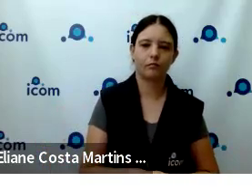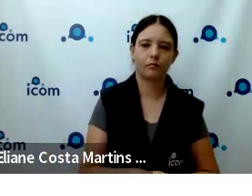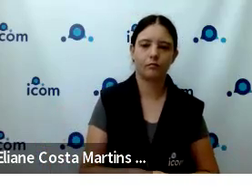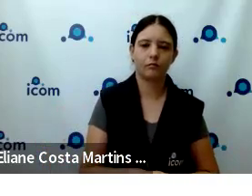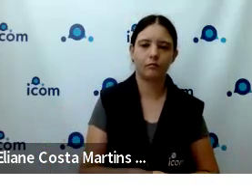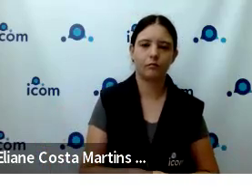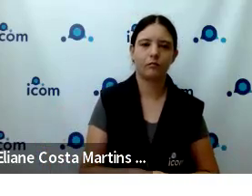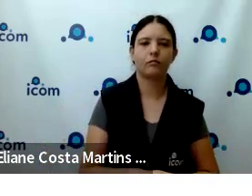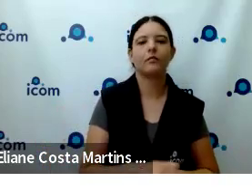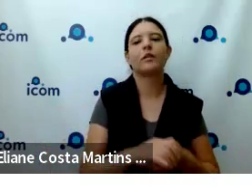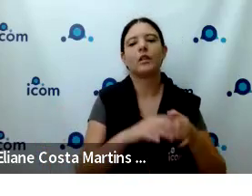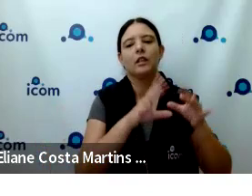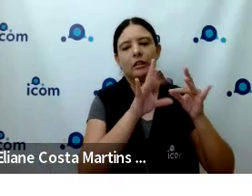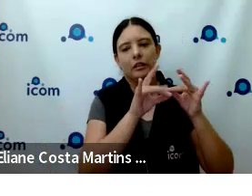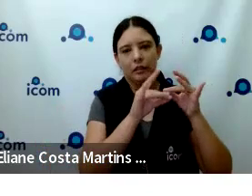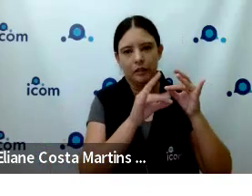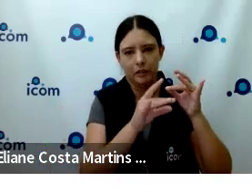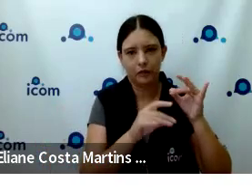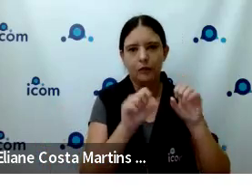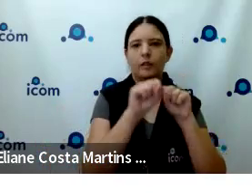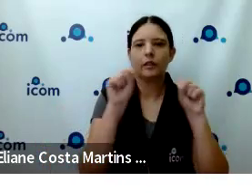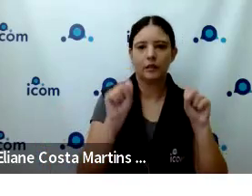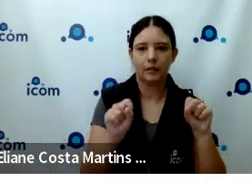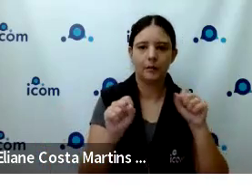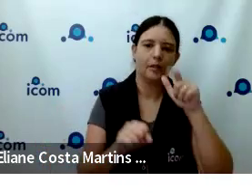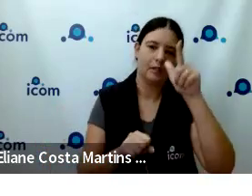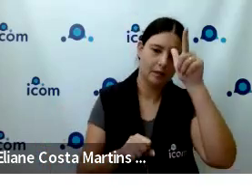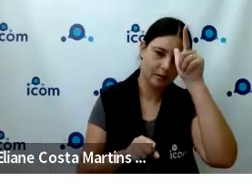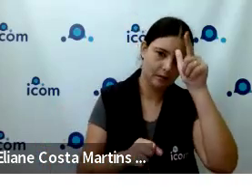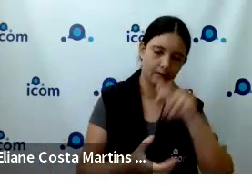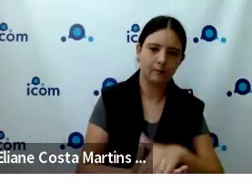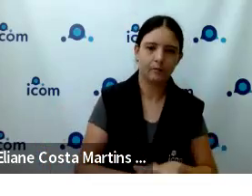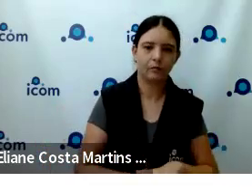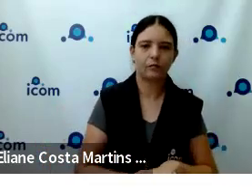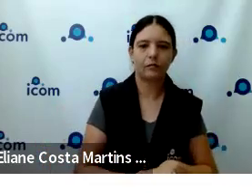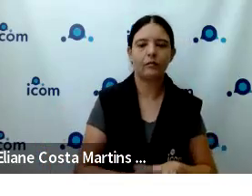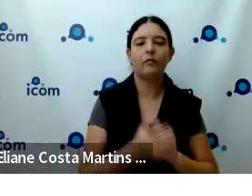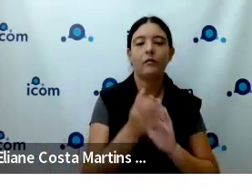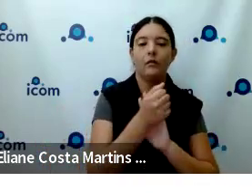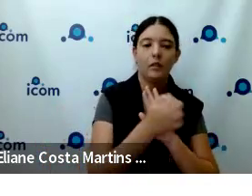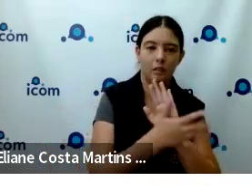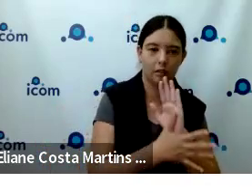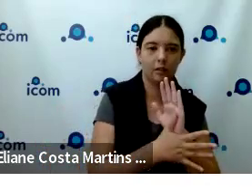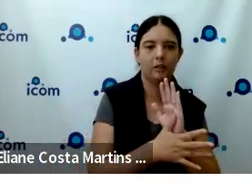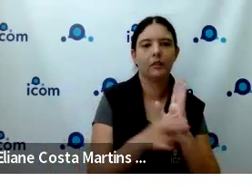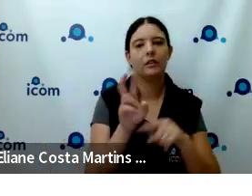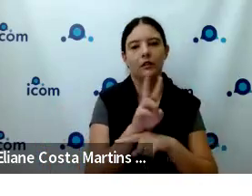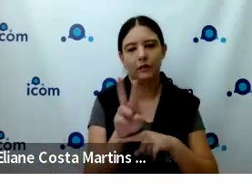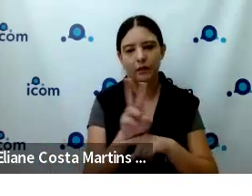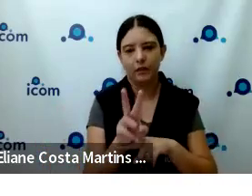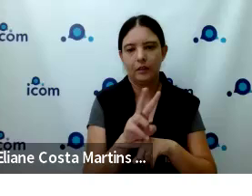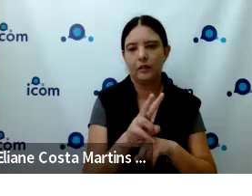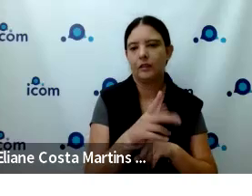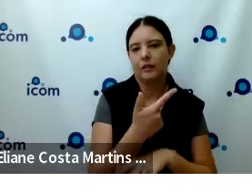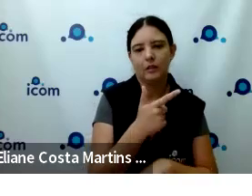Descrevi brevemente o sistema alemão. As autoridades fiscais não